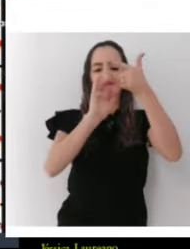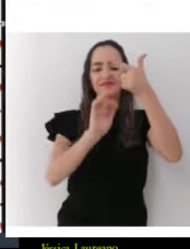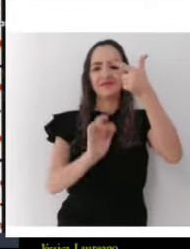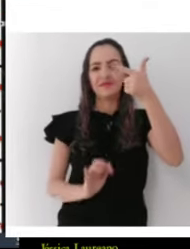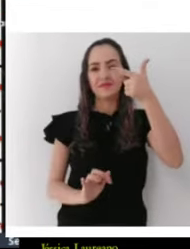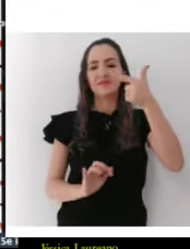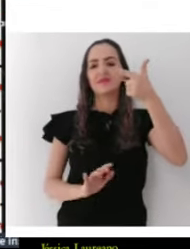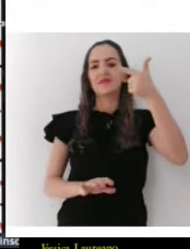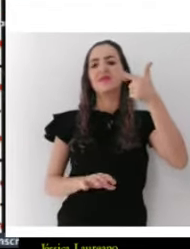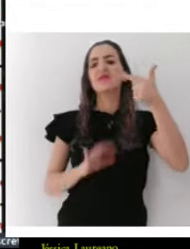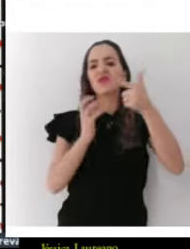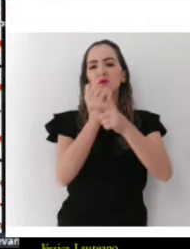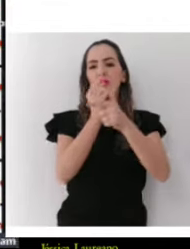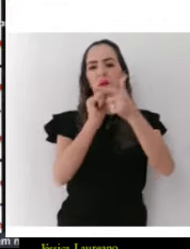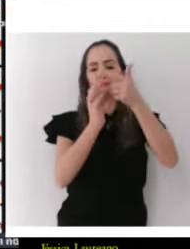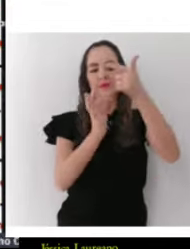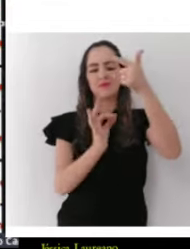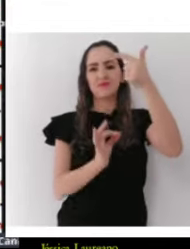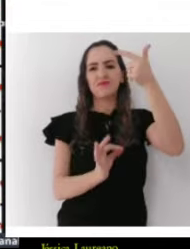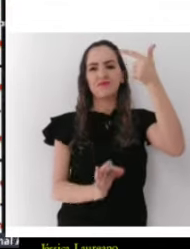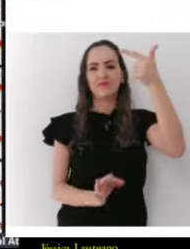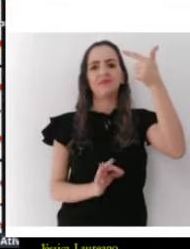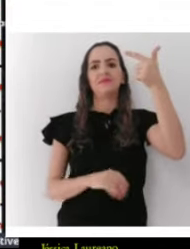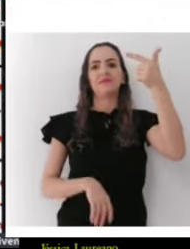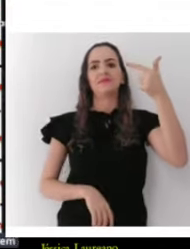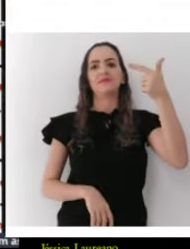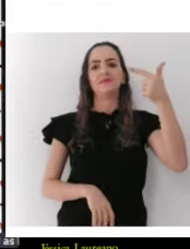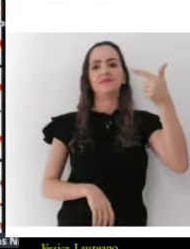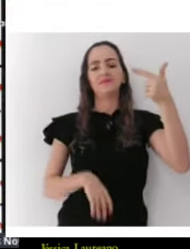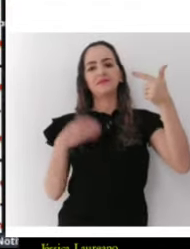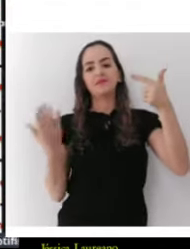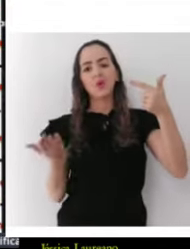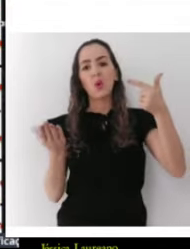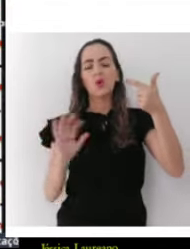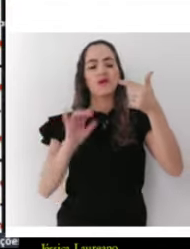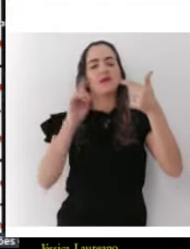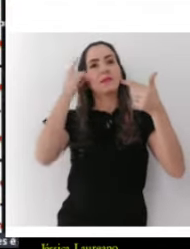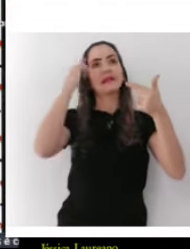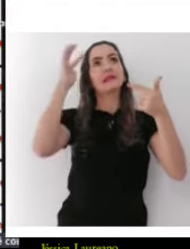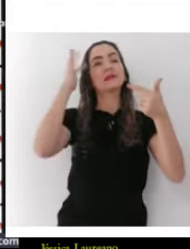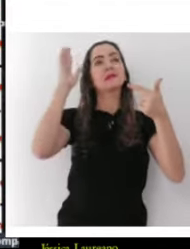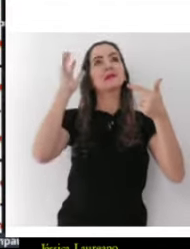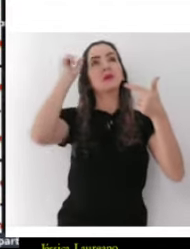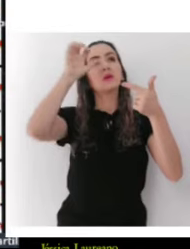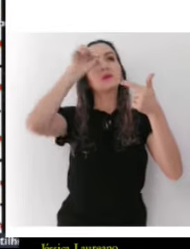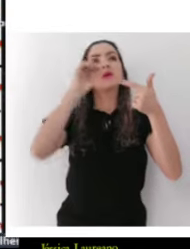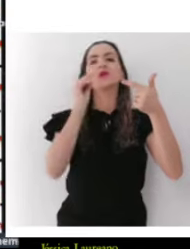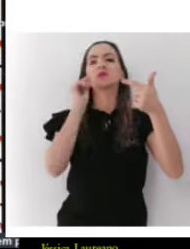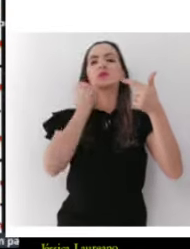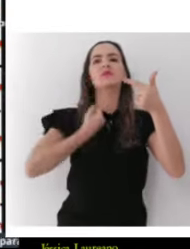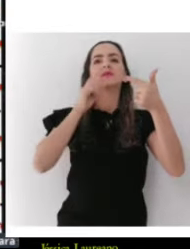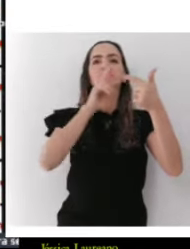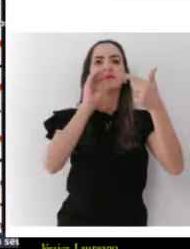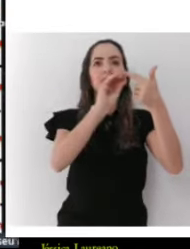tira bem grandinha, com todos os cálculos, ou curto, onde você faz quase tudo mentalmente e só vai registrando. E hoje a gente vai